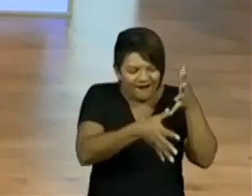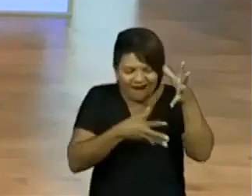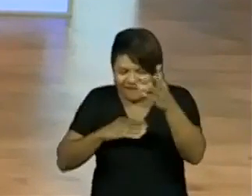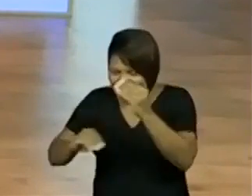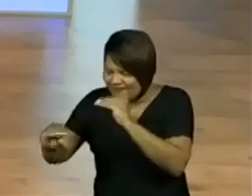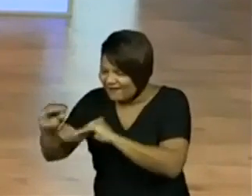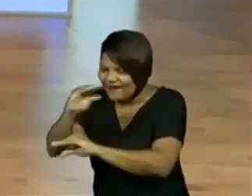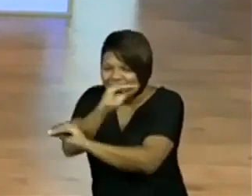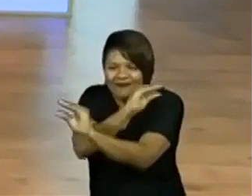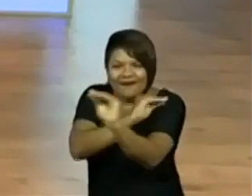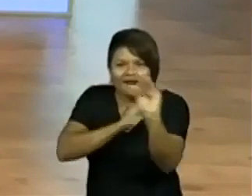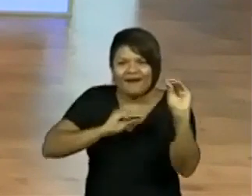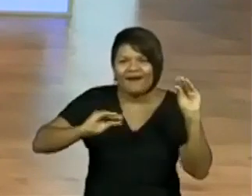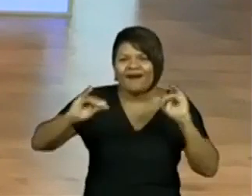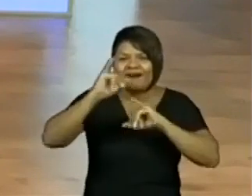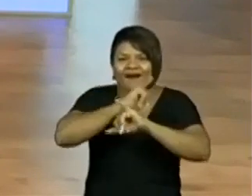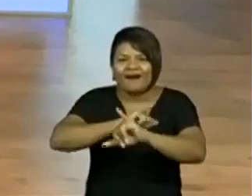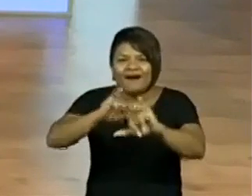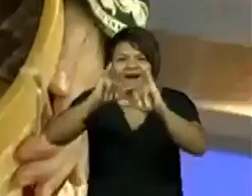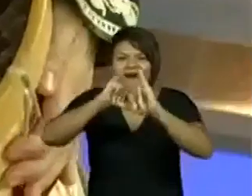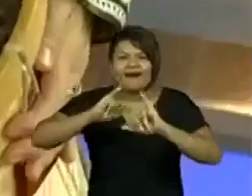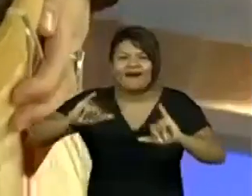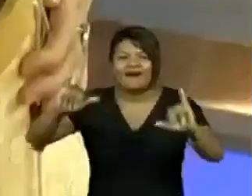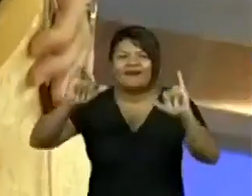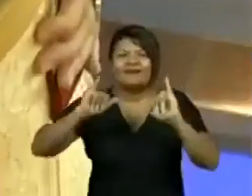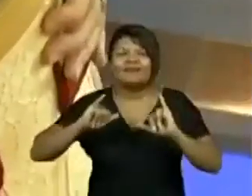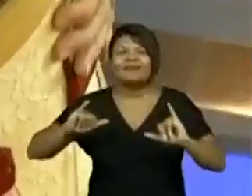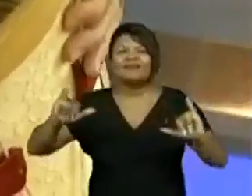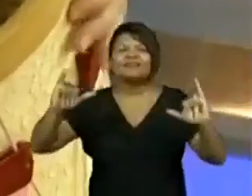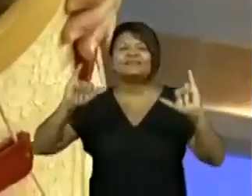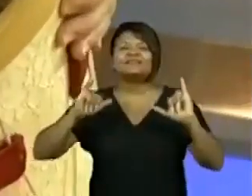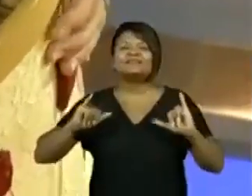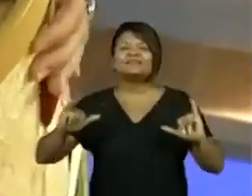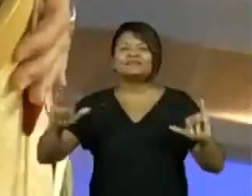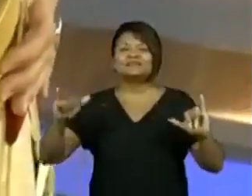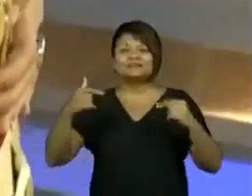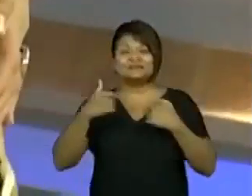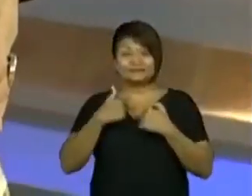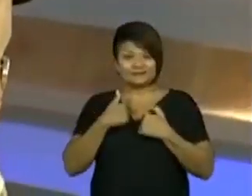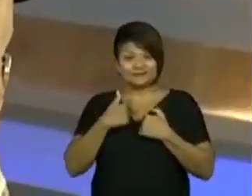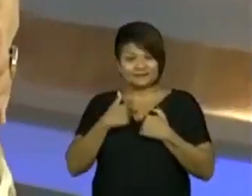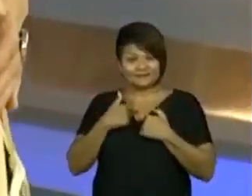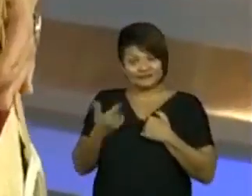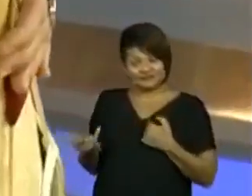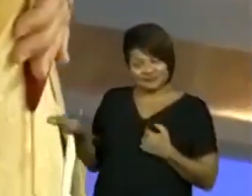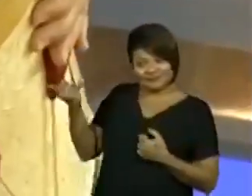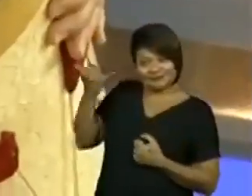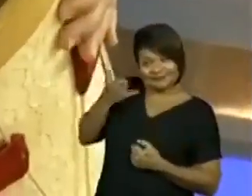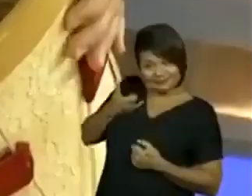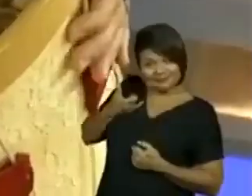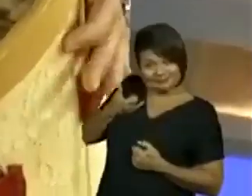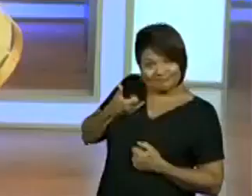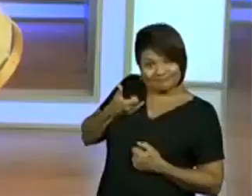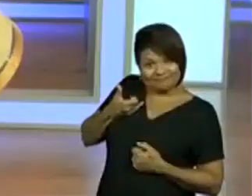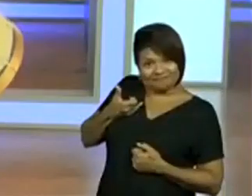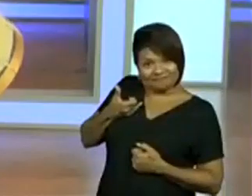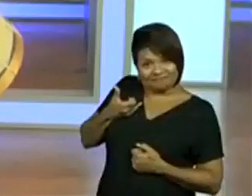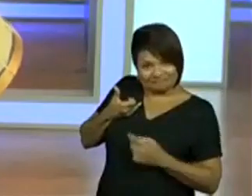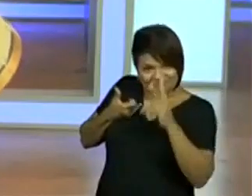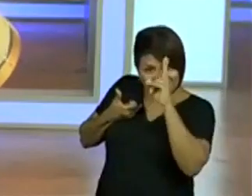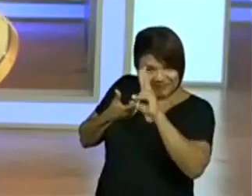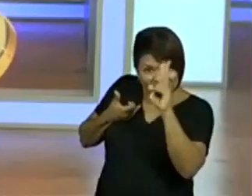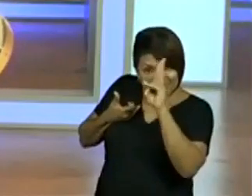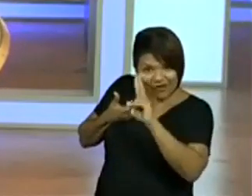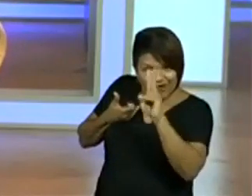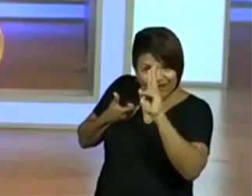de boca em boca, de boca em boca. Eu ouvi essa história da